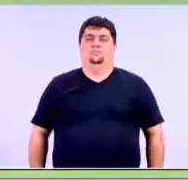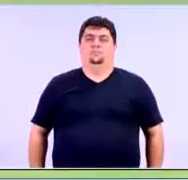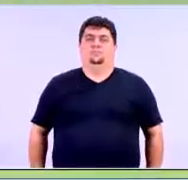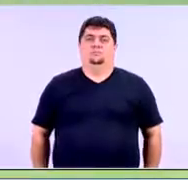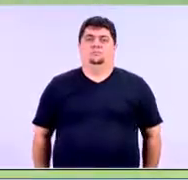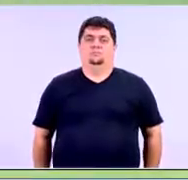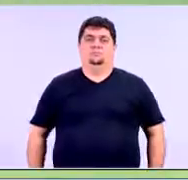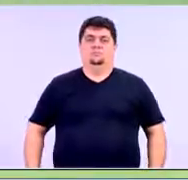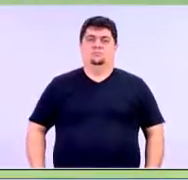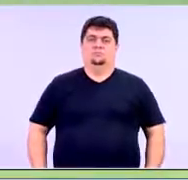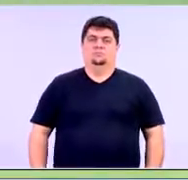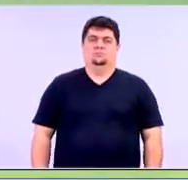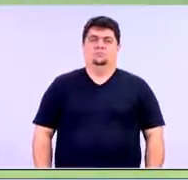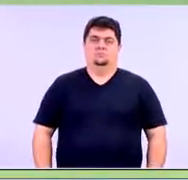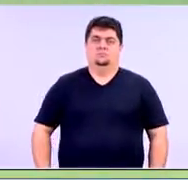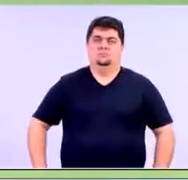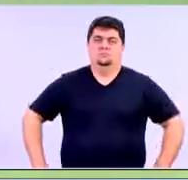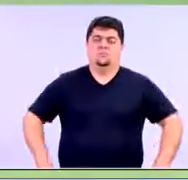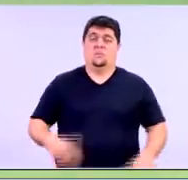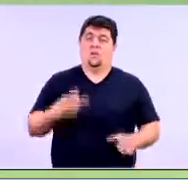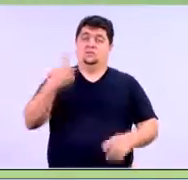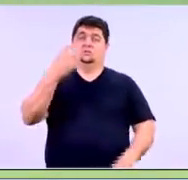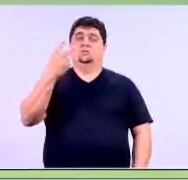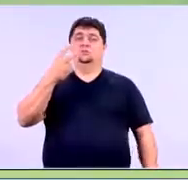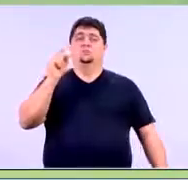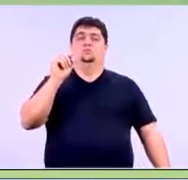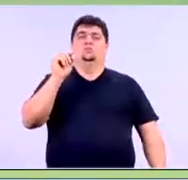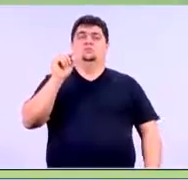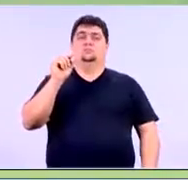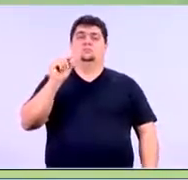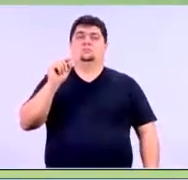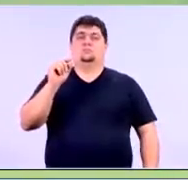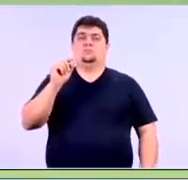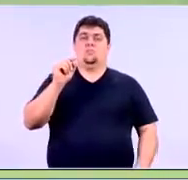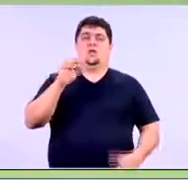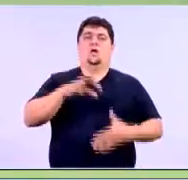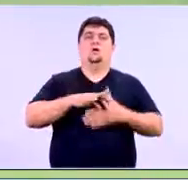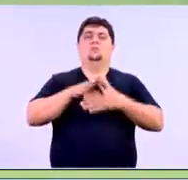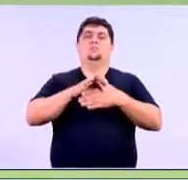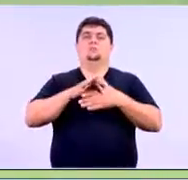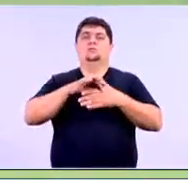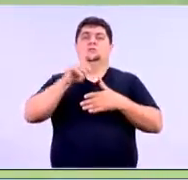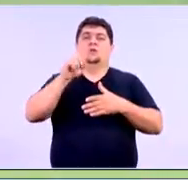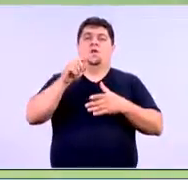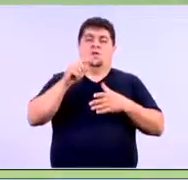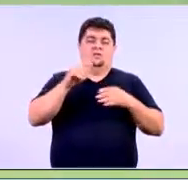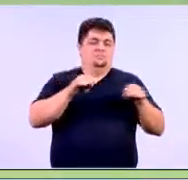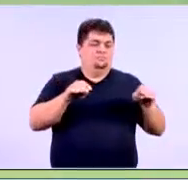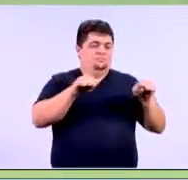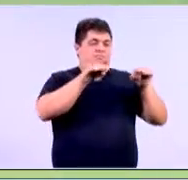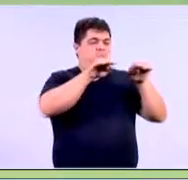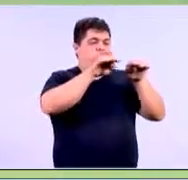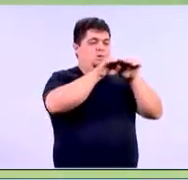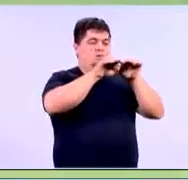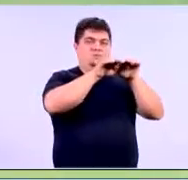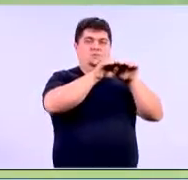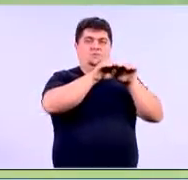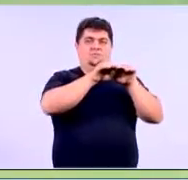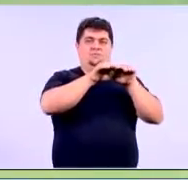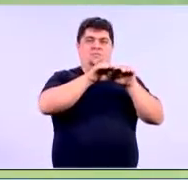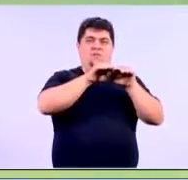o segundo princípio, professor Cristiano, que é o princípio da isonomia ou da igualdade. Então, ele está no